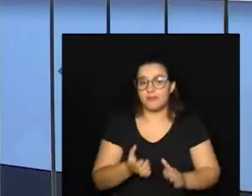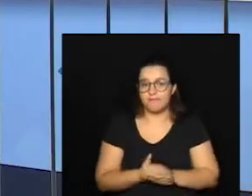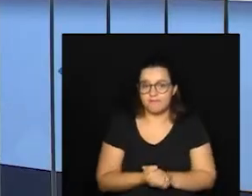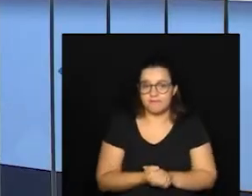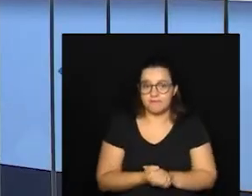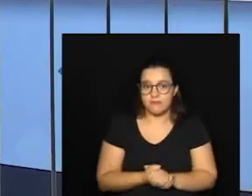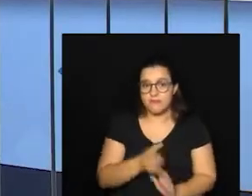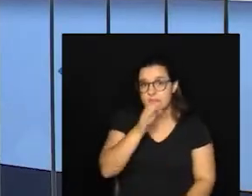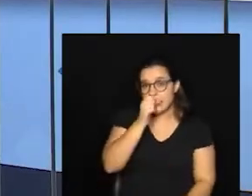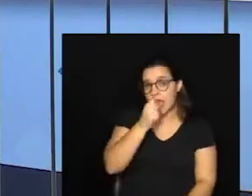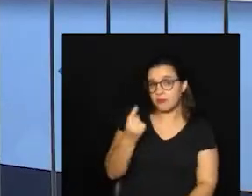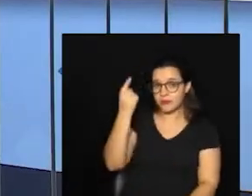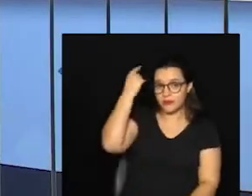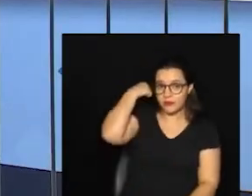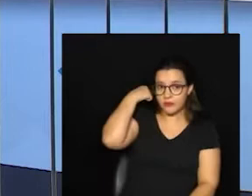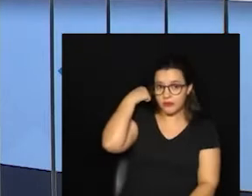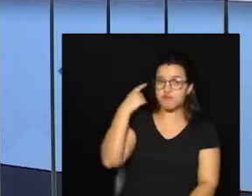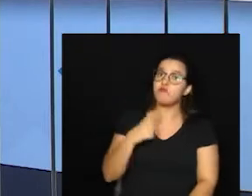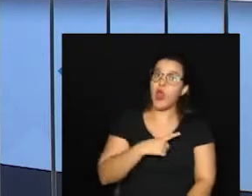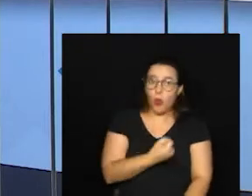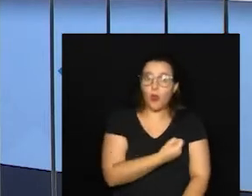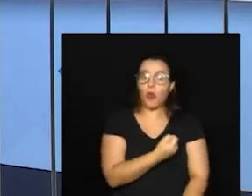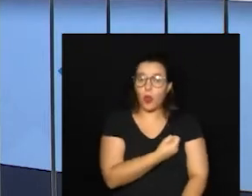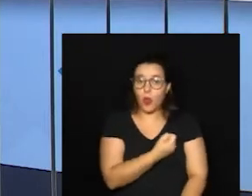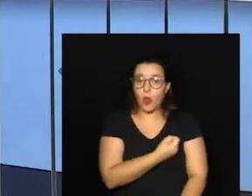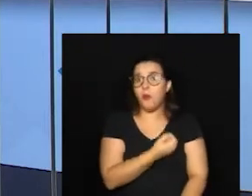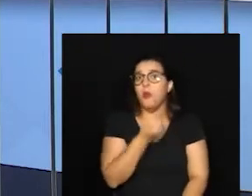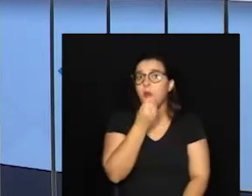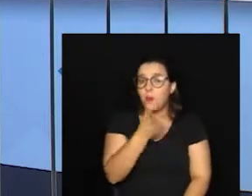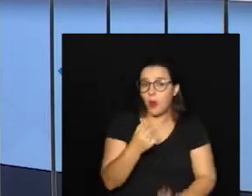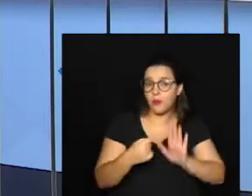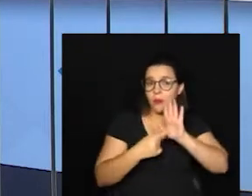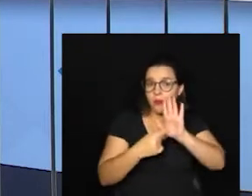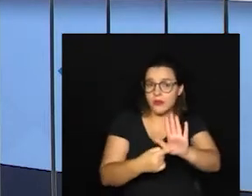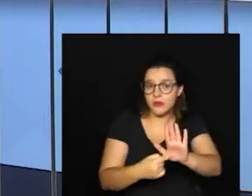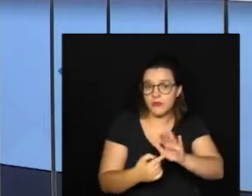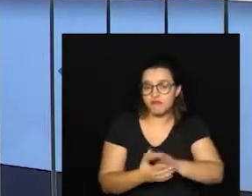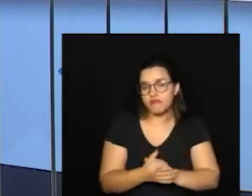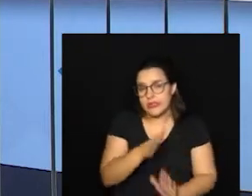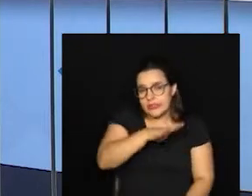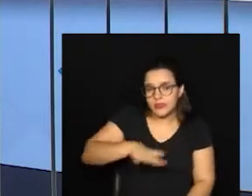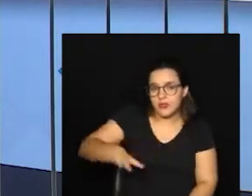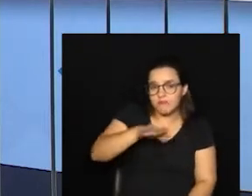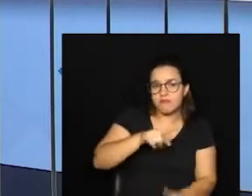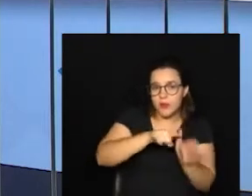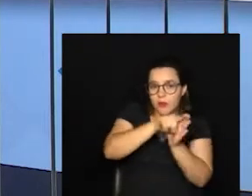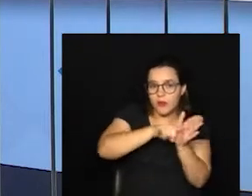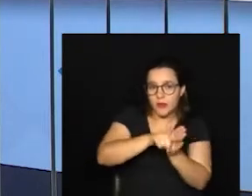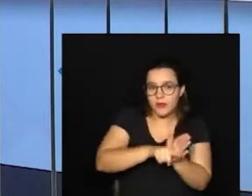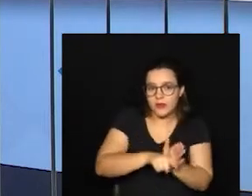último sábado nós tínhamos números positivos, que era aí um geral de